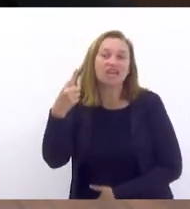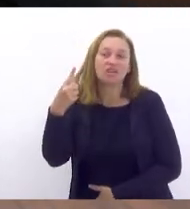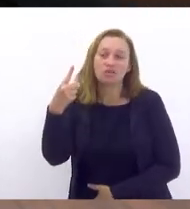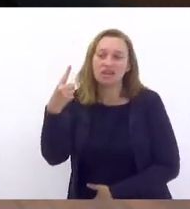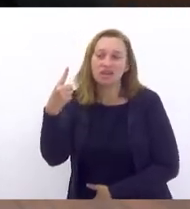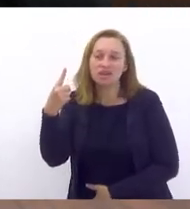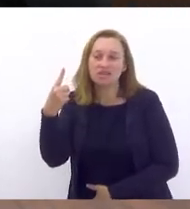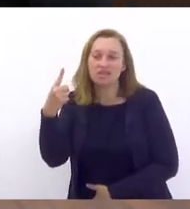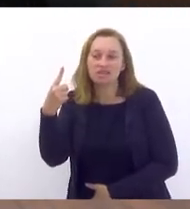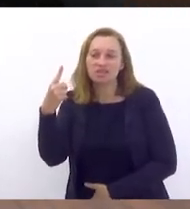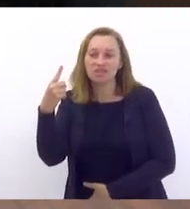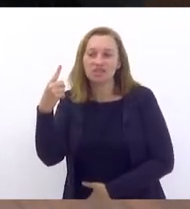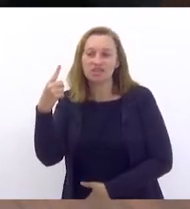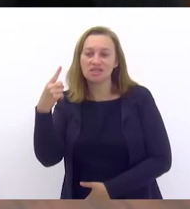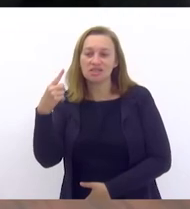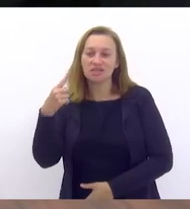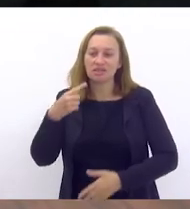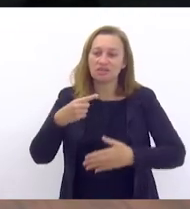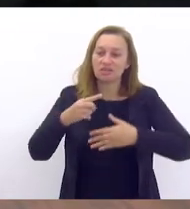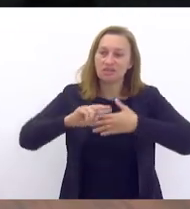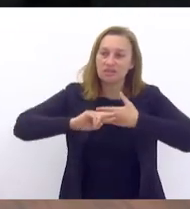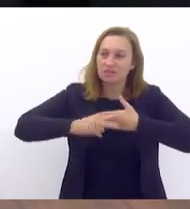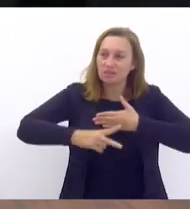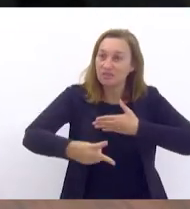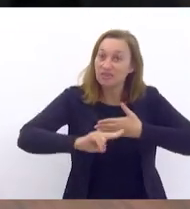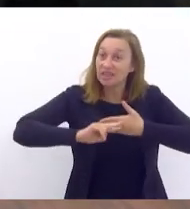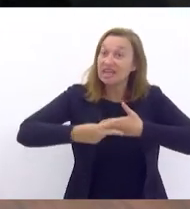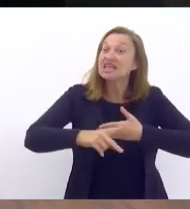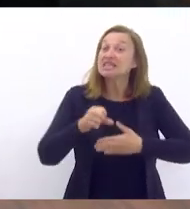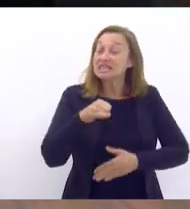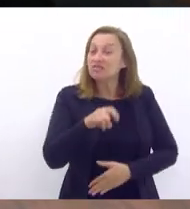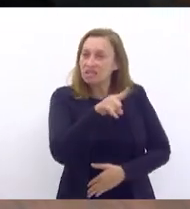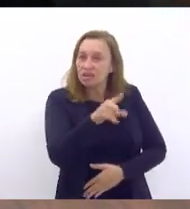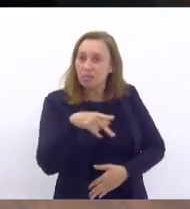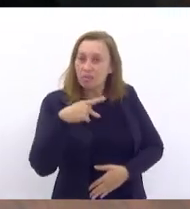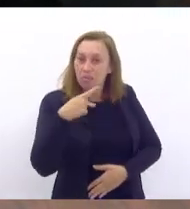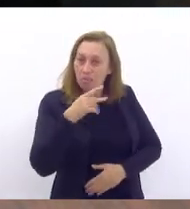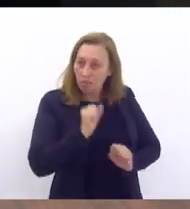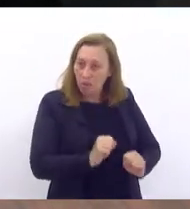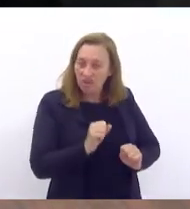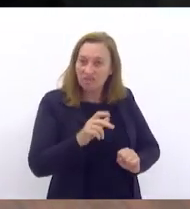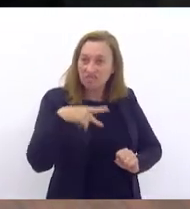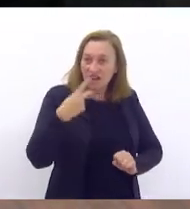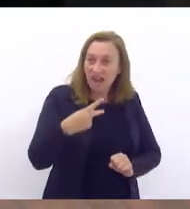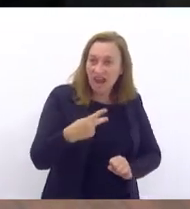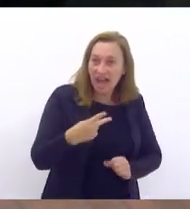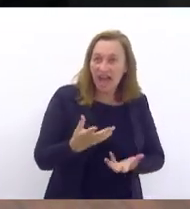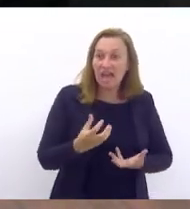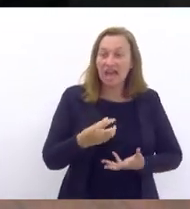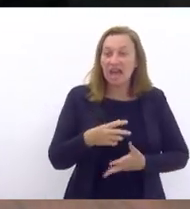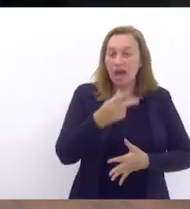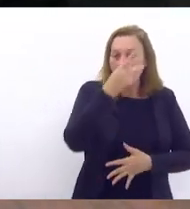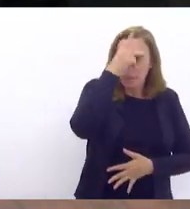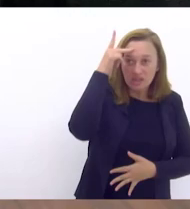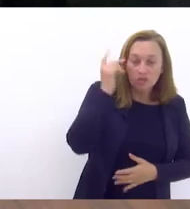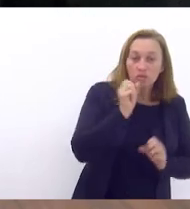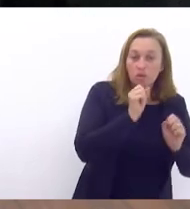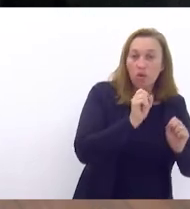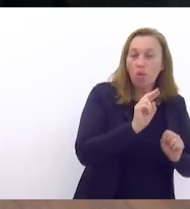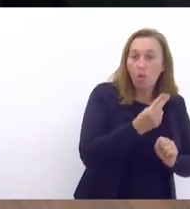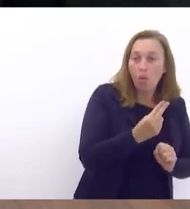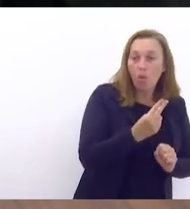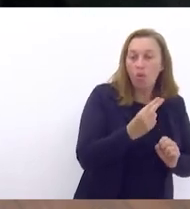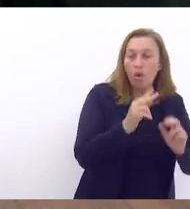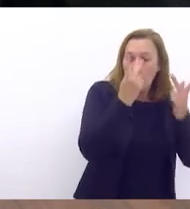consequências. Se você pode relativizar a vida, dizer que a pessoa, por não ser capaz